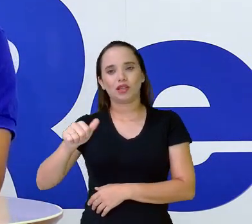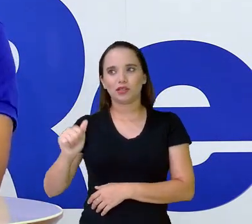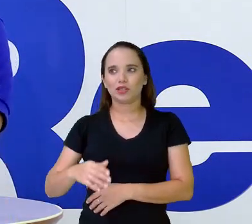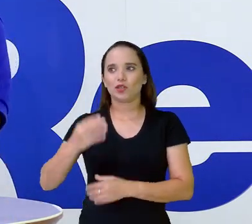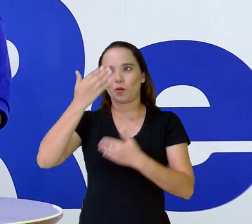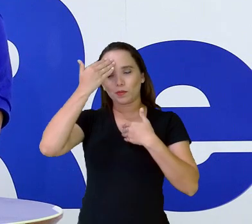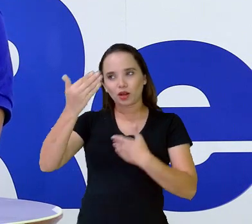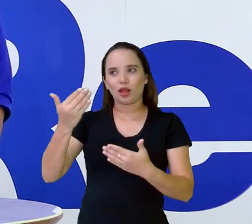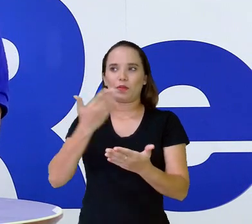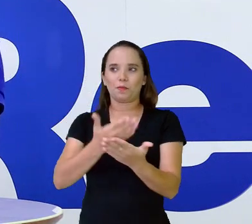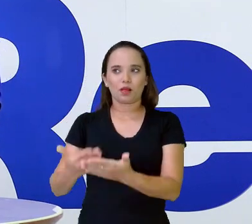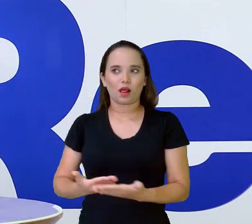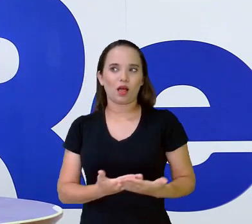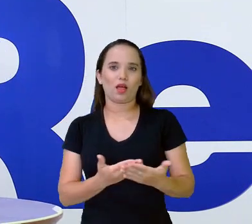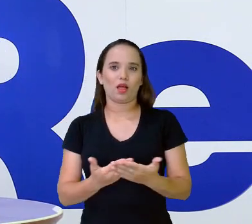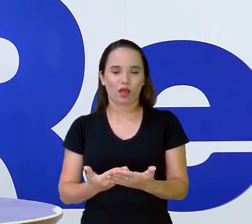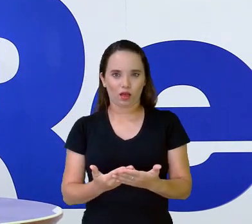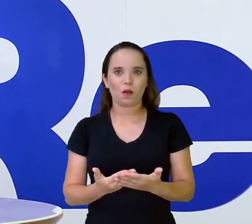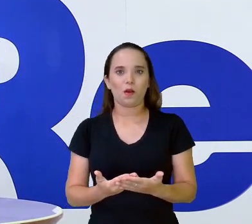Pelo nosso